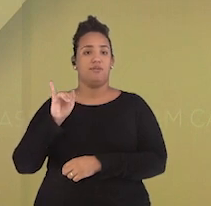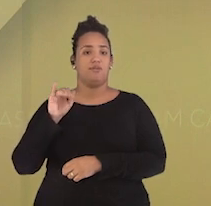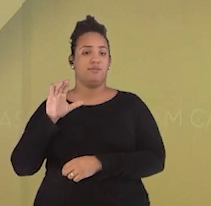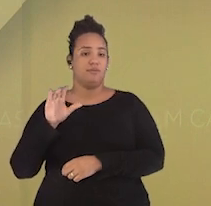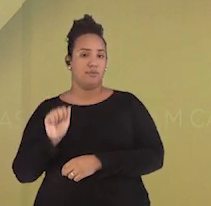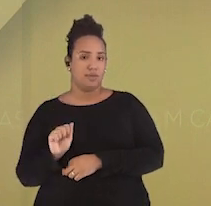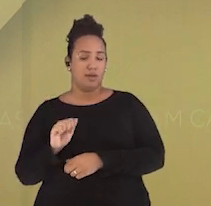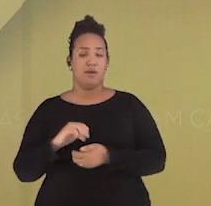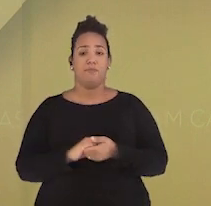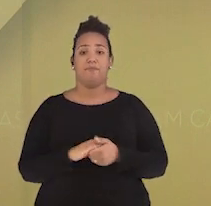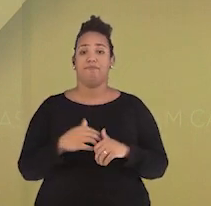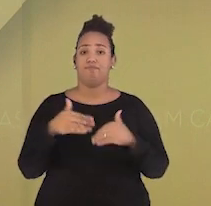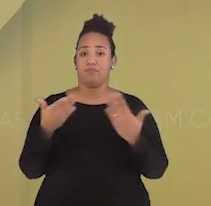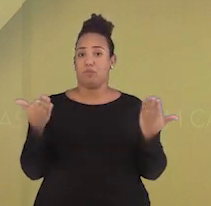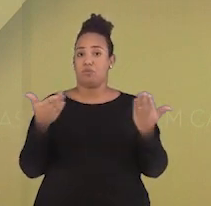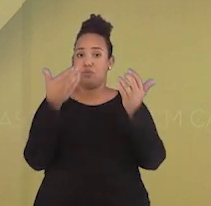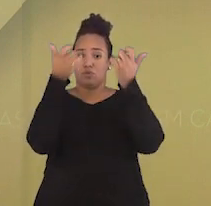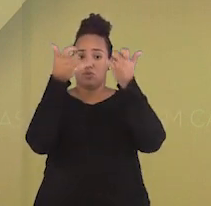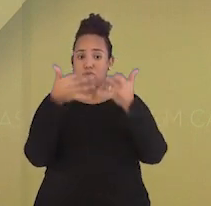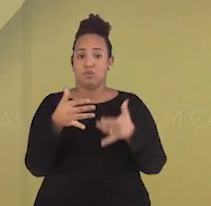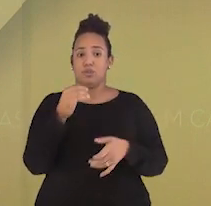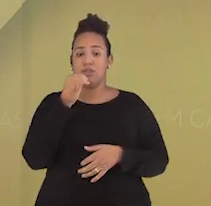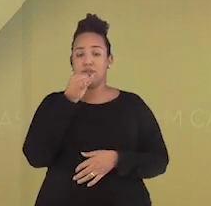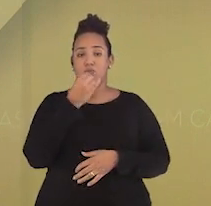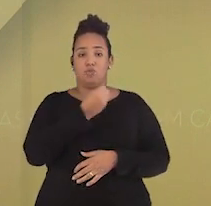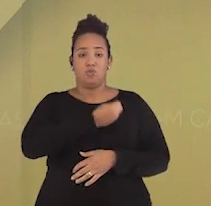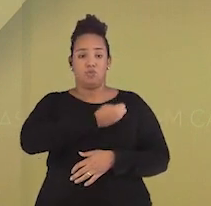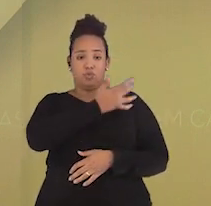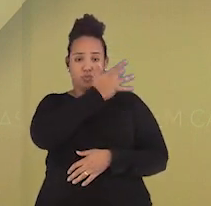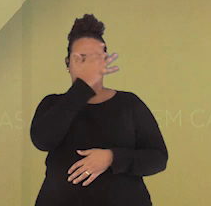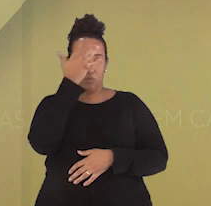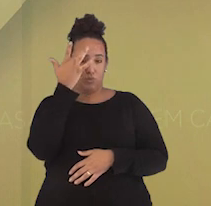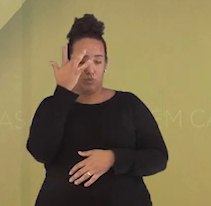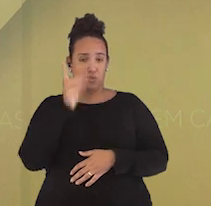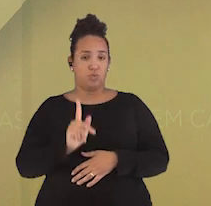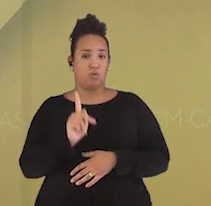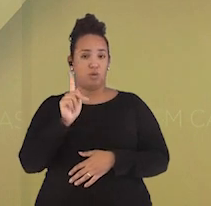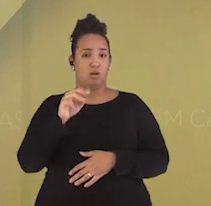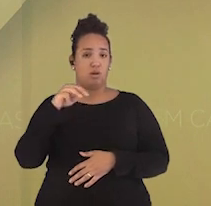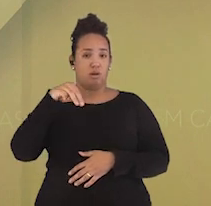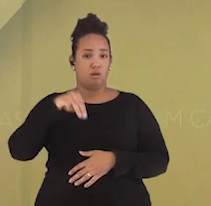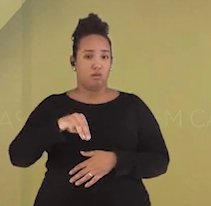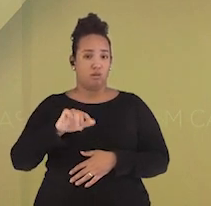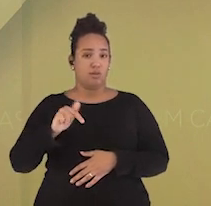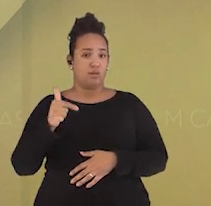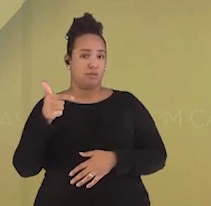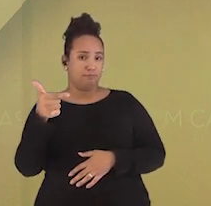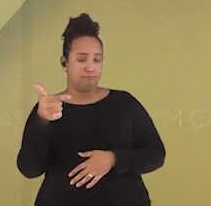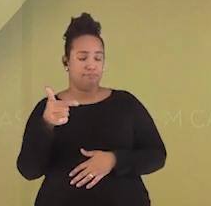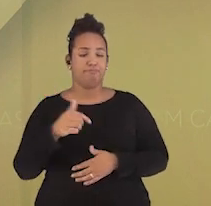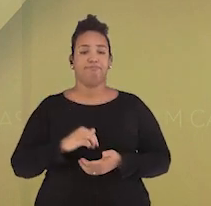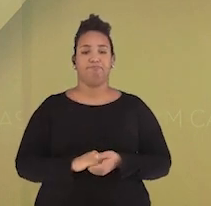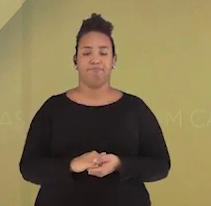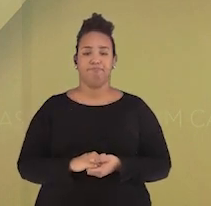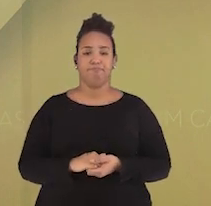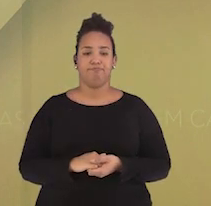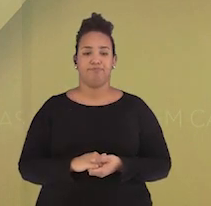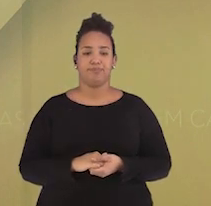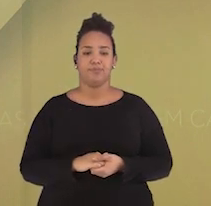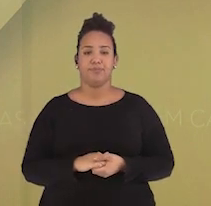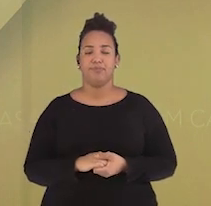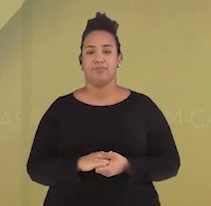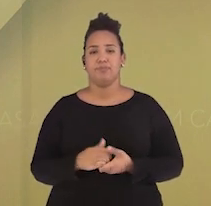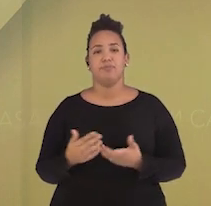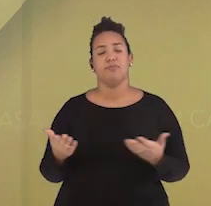por quilômetro quadrado, pois estamos falando de densidade demográfica. Vamos analisar